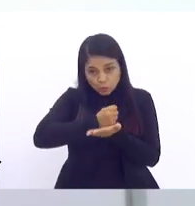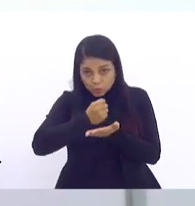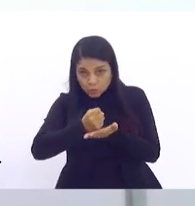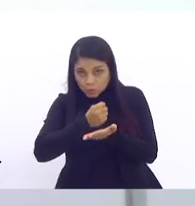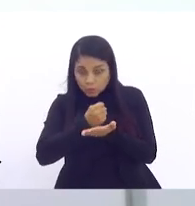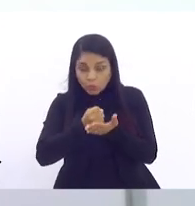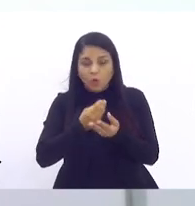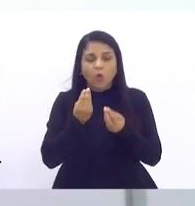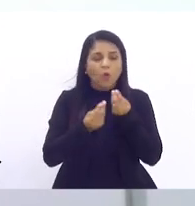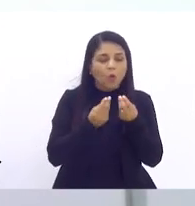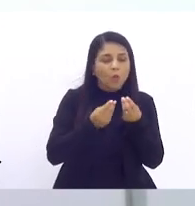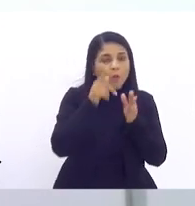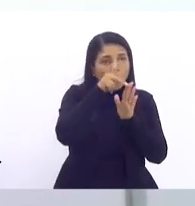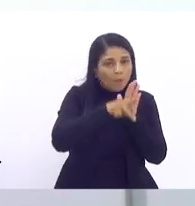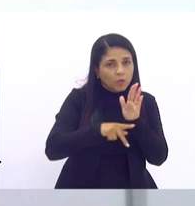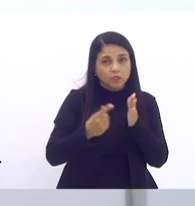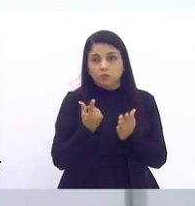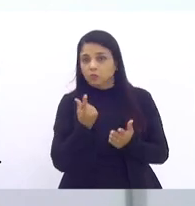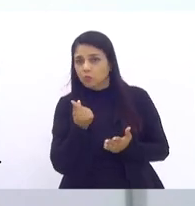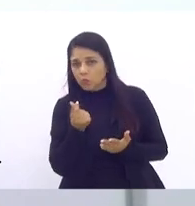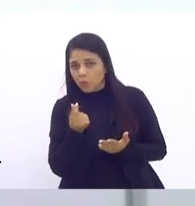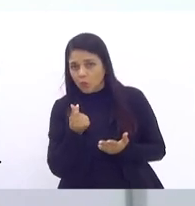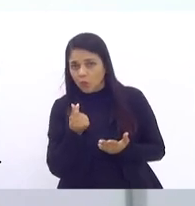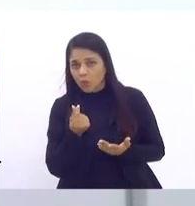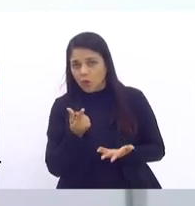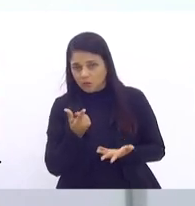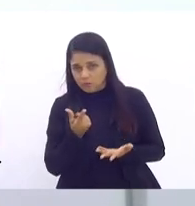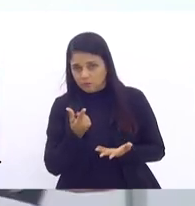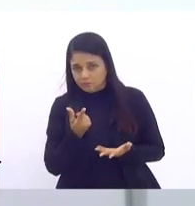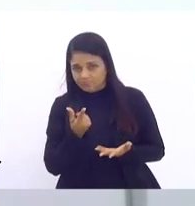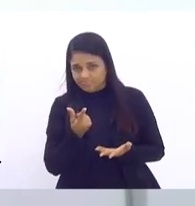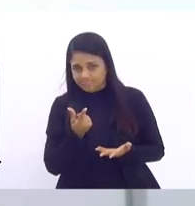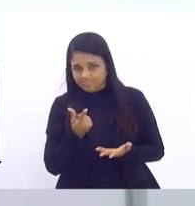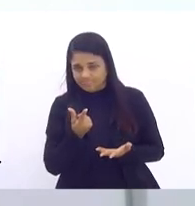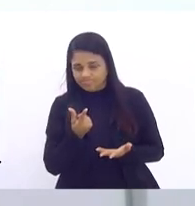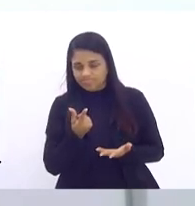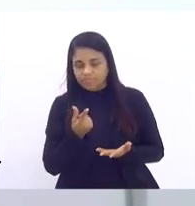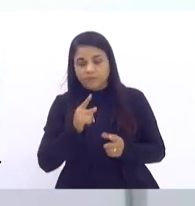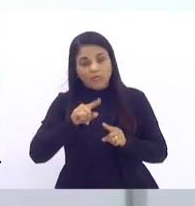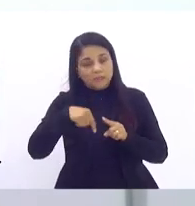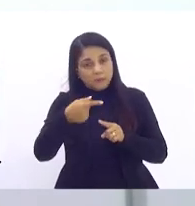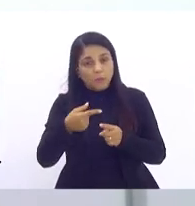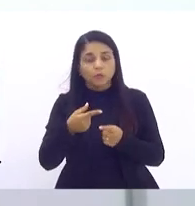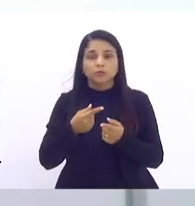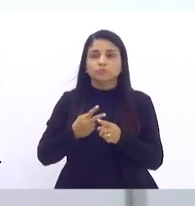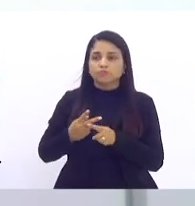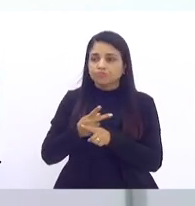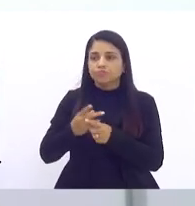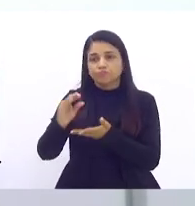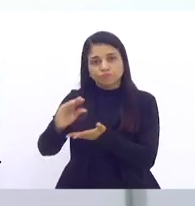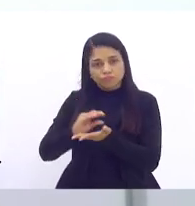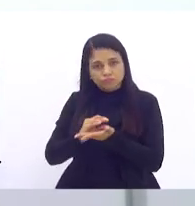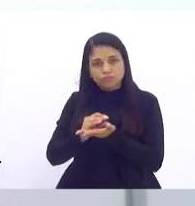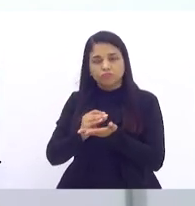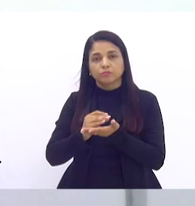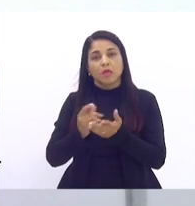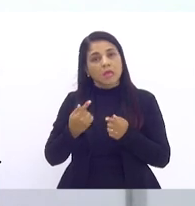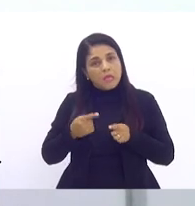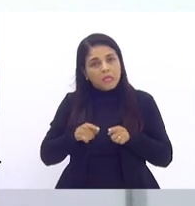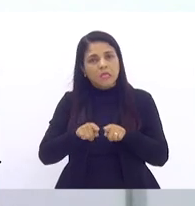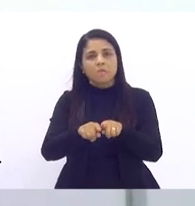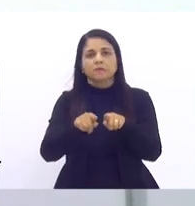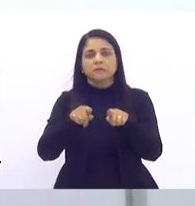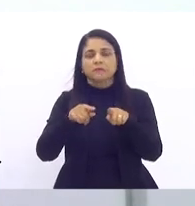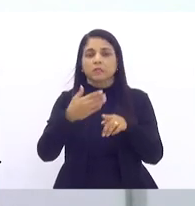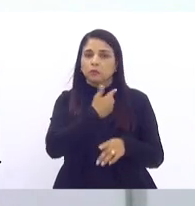o tamanho do projeto Quanto custa aquela obra para depois então buscar os recursos certamente será necessário a parceria do governo